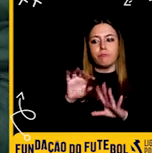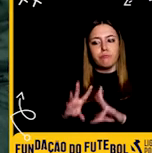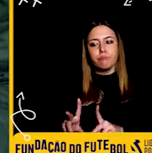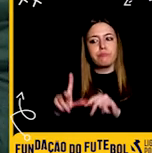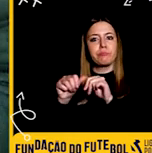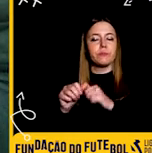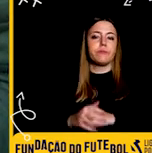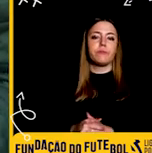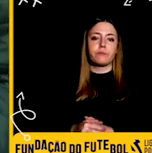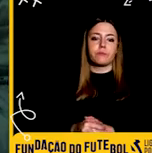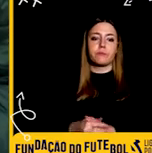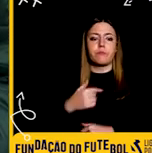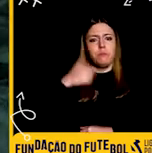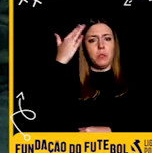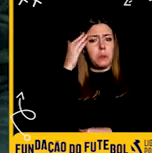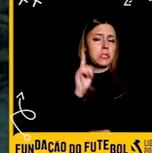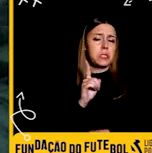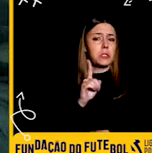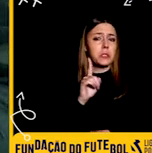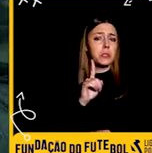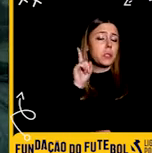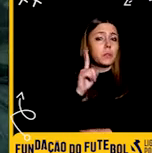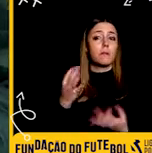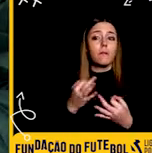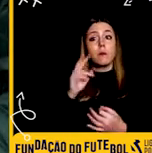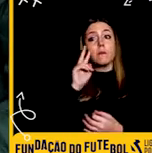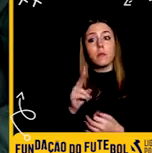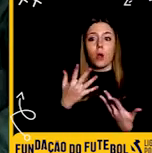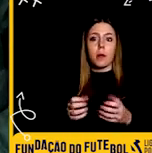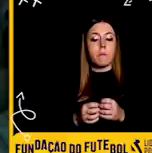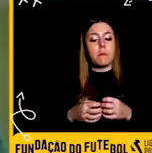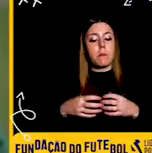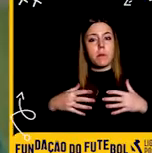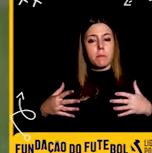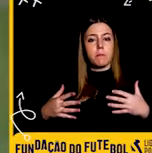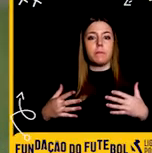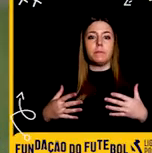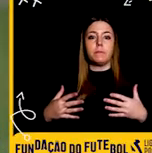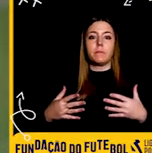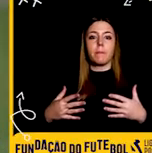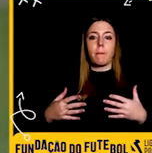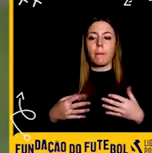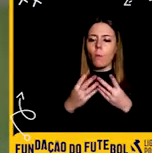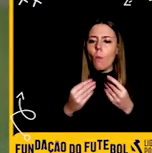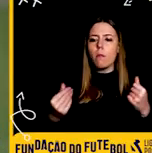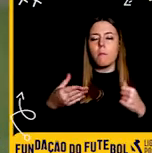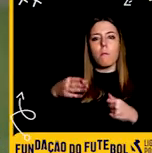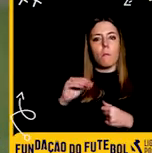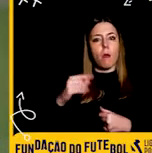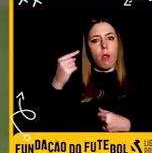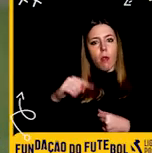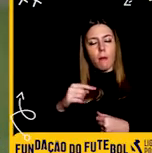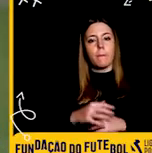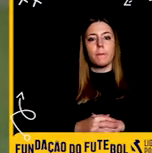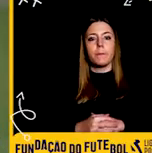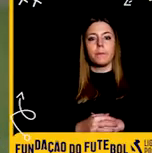a desenvolver também. E eu acho que é isso, fundamentalmente o que se tem visto é que cada vez mais temos mais